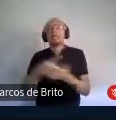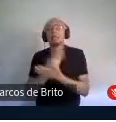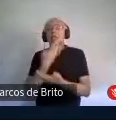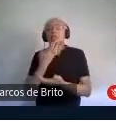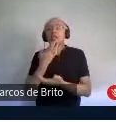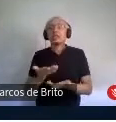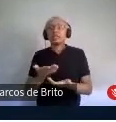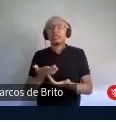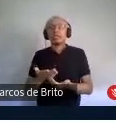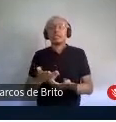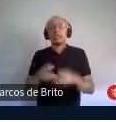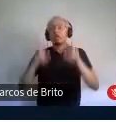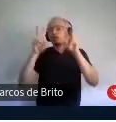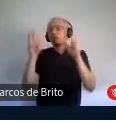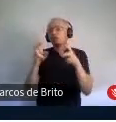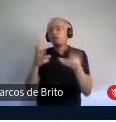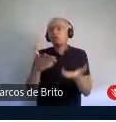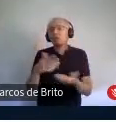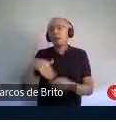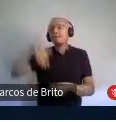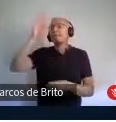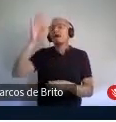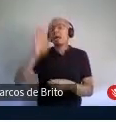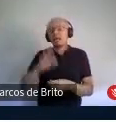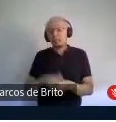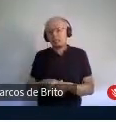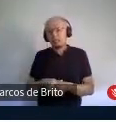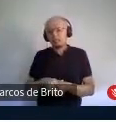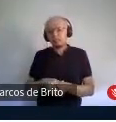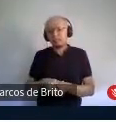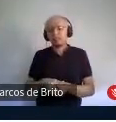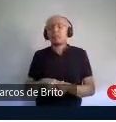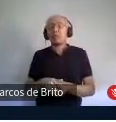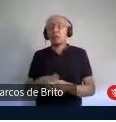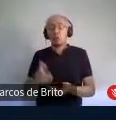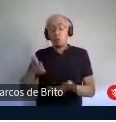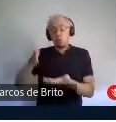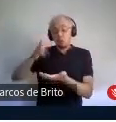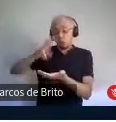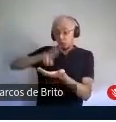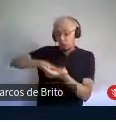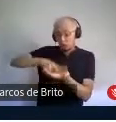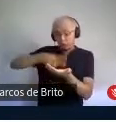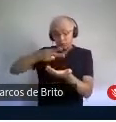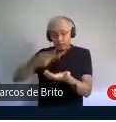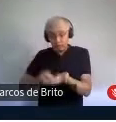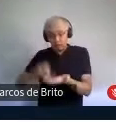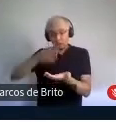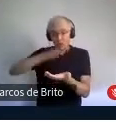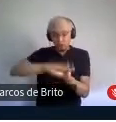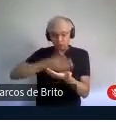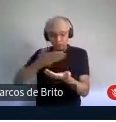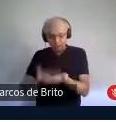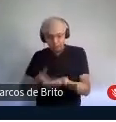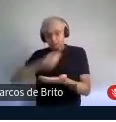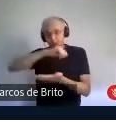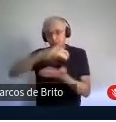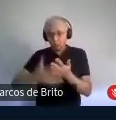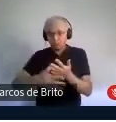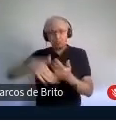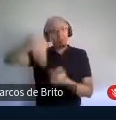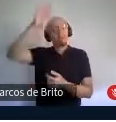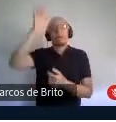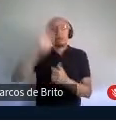né? Então, nós temos maior ocorrência de títulos com tradutor e intérprete de Libras e só